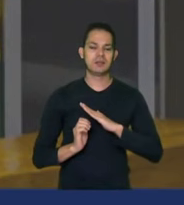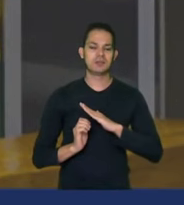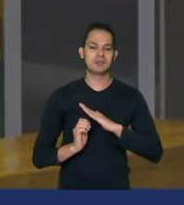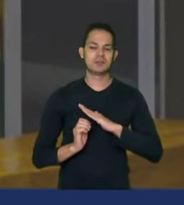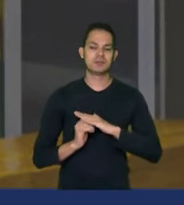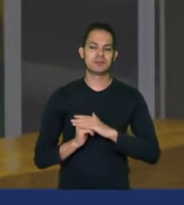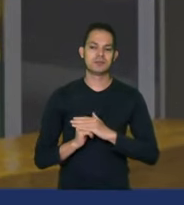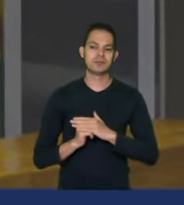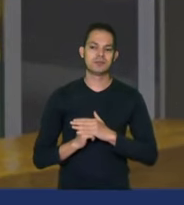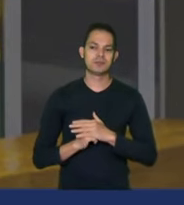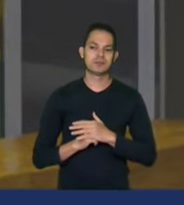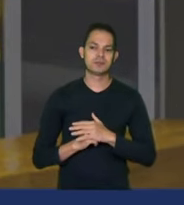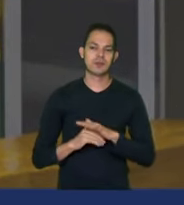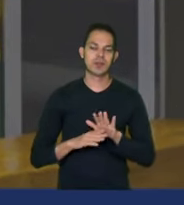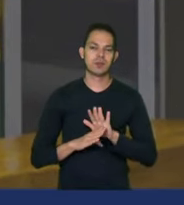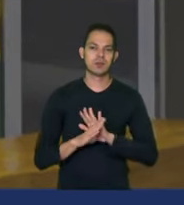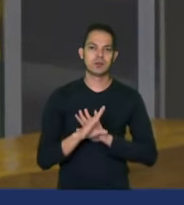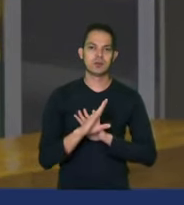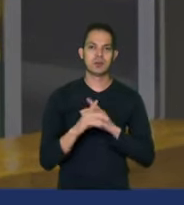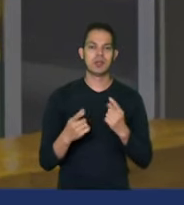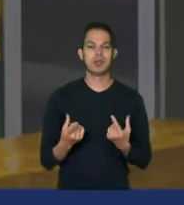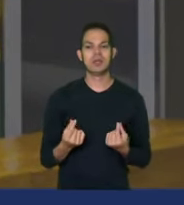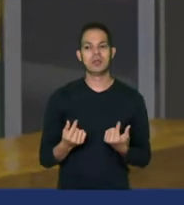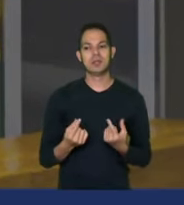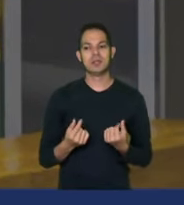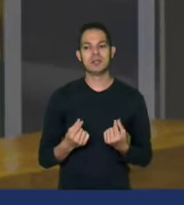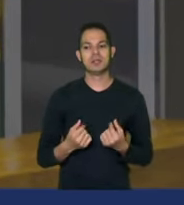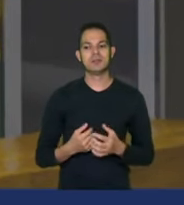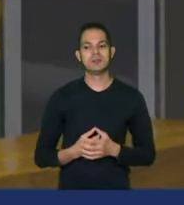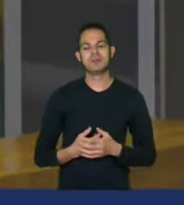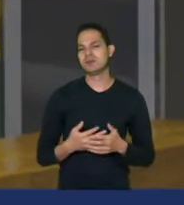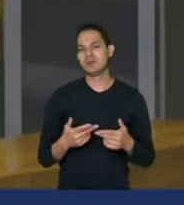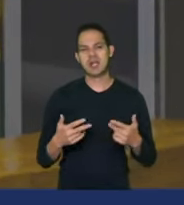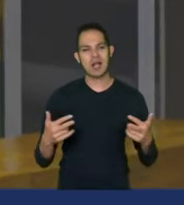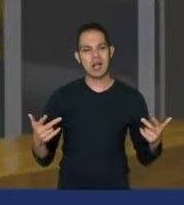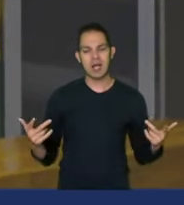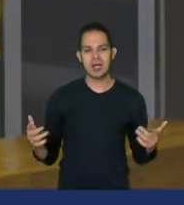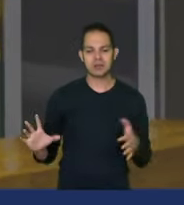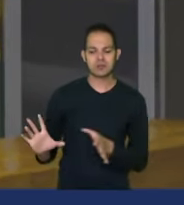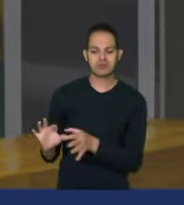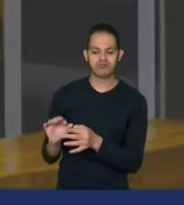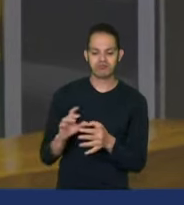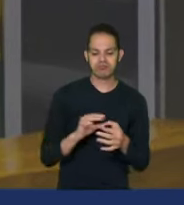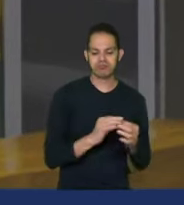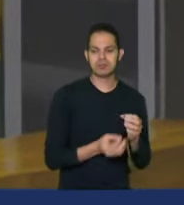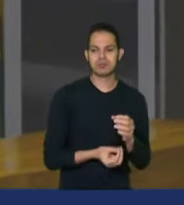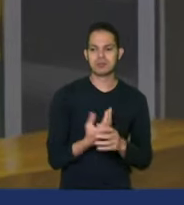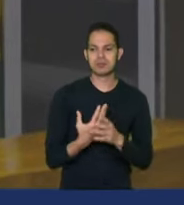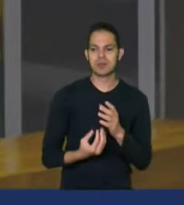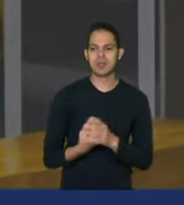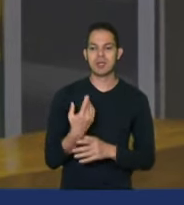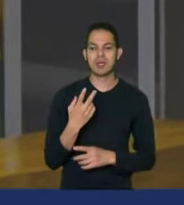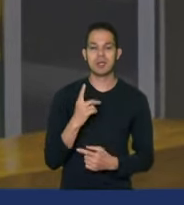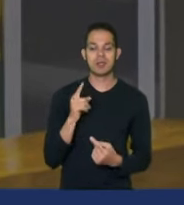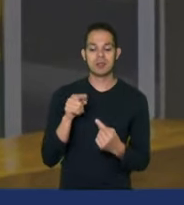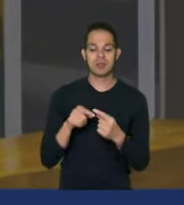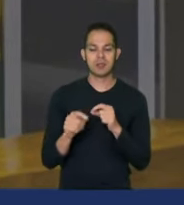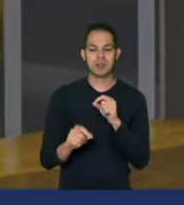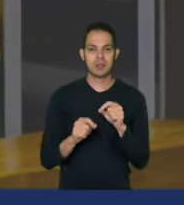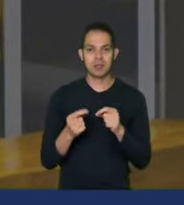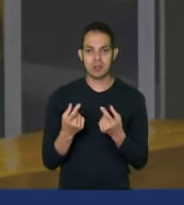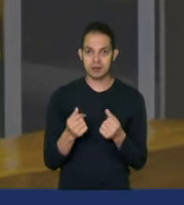de escalada de preços por diversas cadeias produtivas, Isso está relacionado à paridade de preço